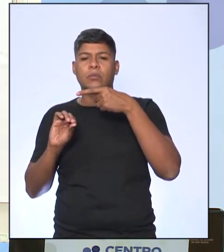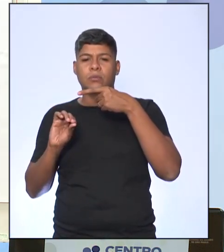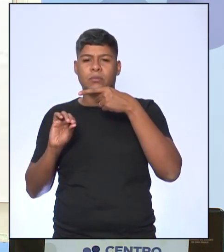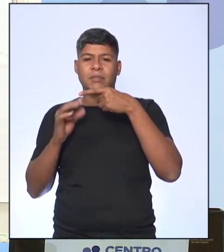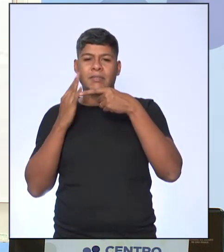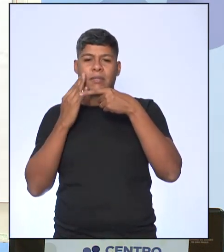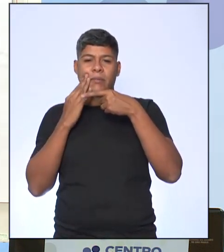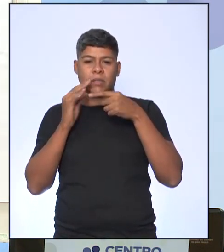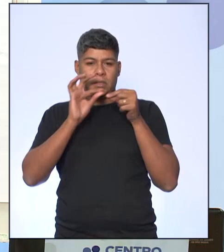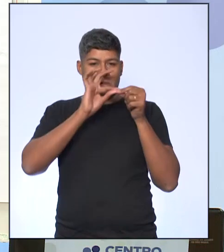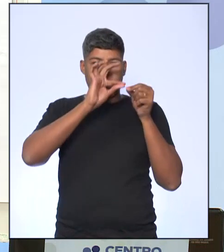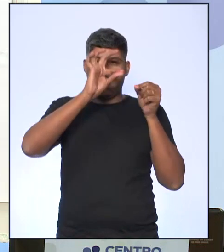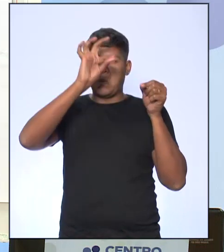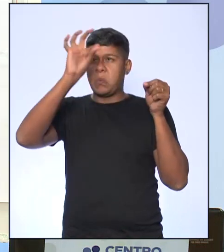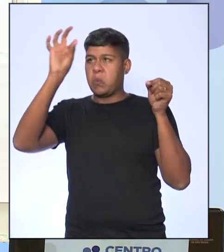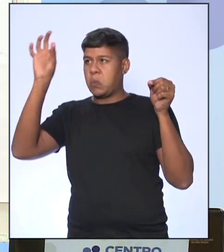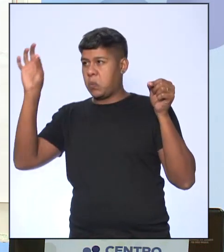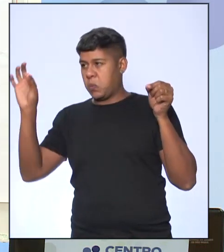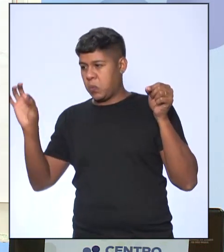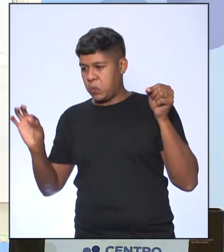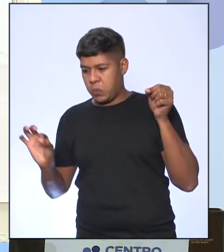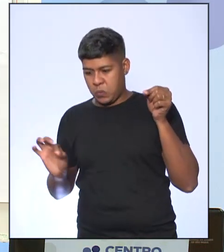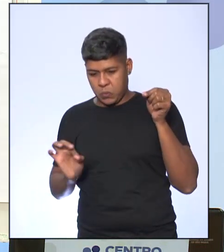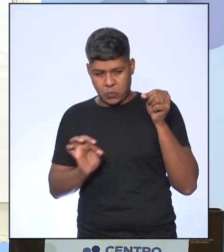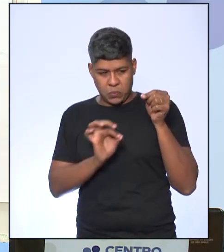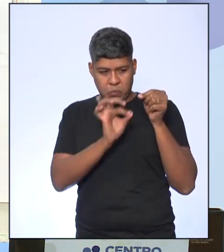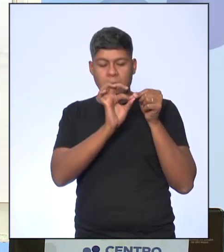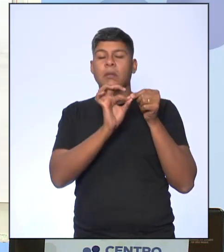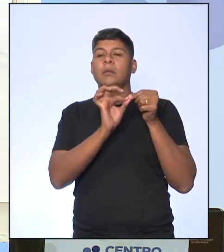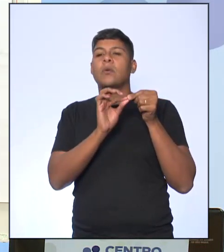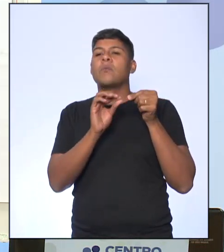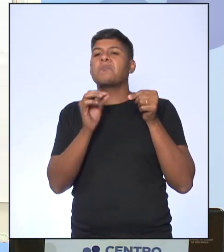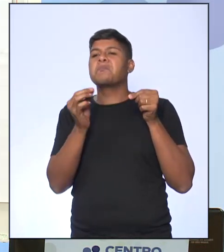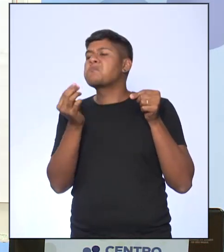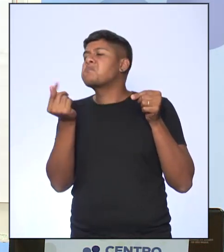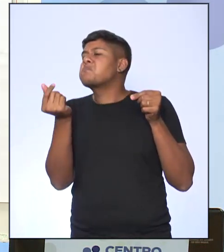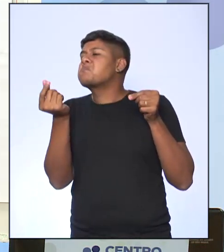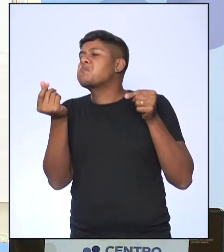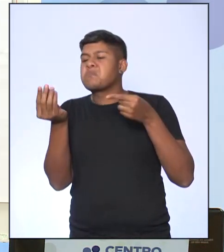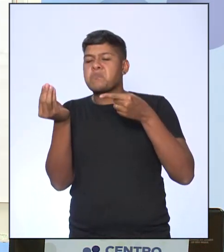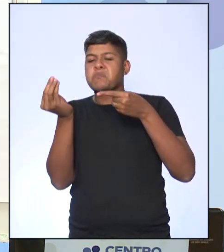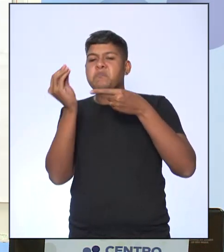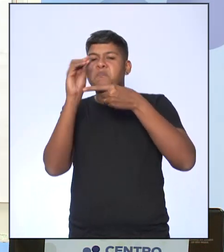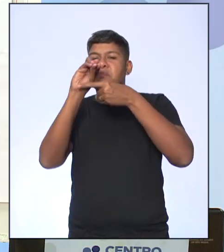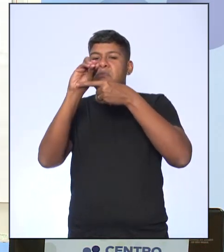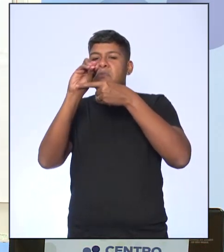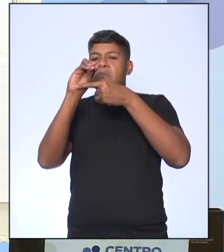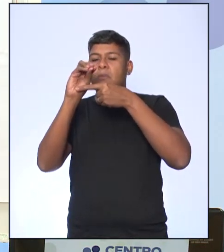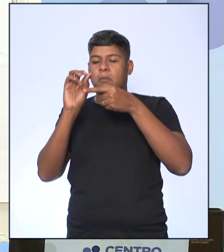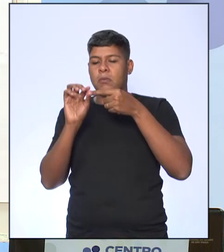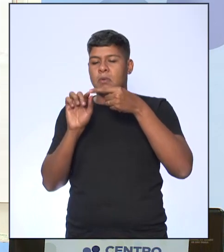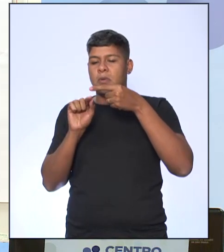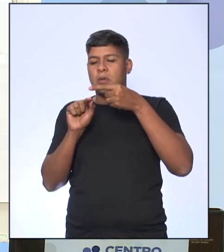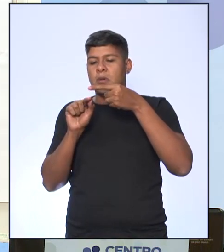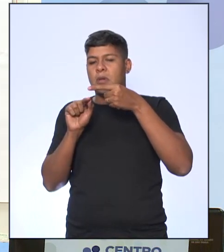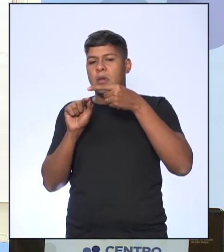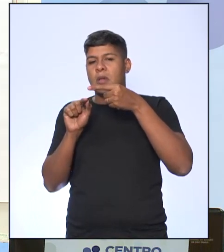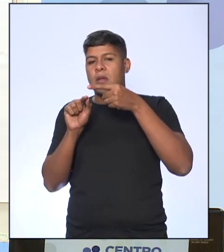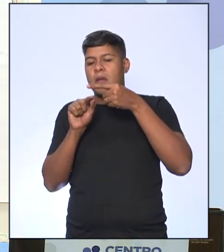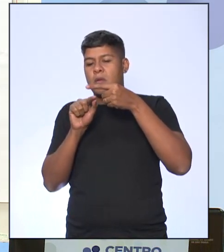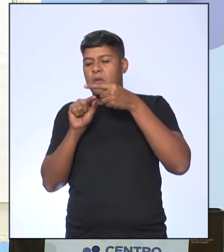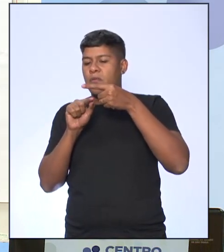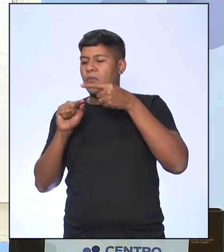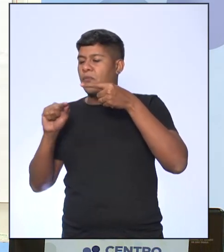lá, então peguei o valor de quanto ele estava andando ou quanto ele andou, que é o comprimento do raio, e dividi pelo